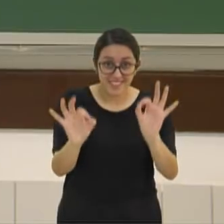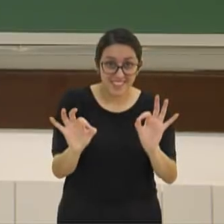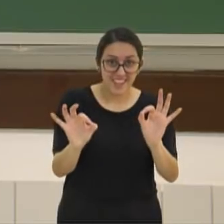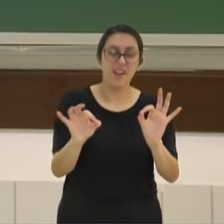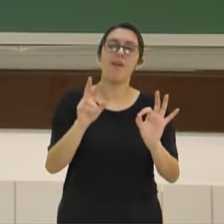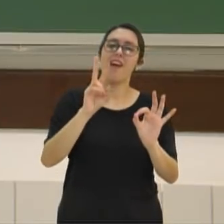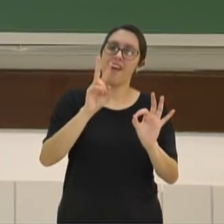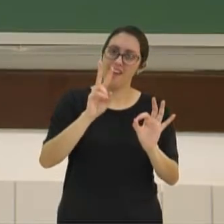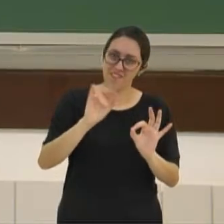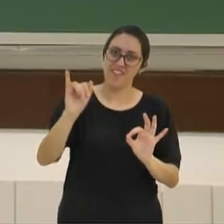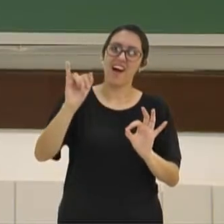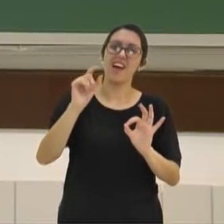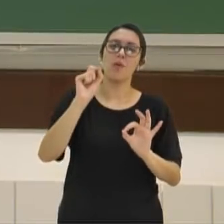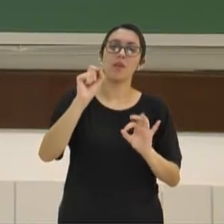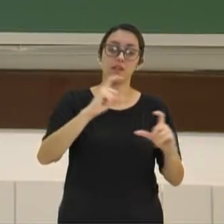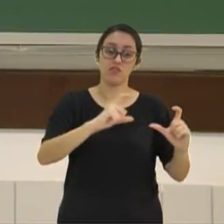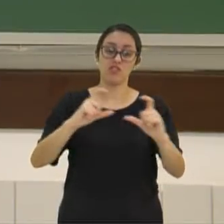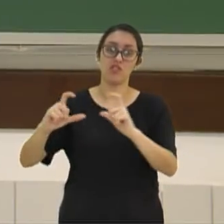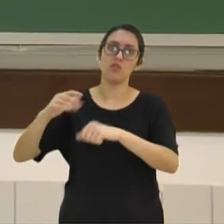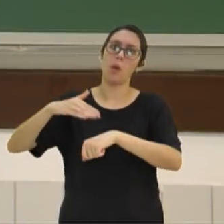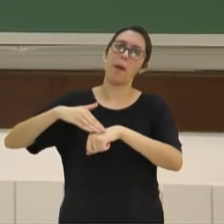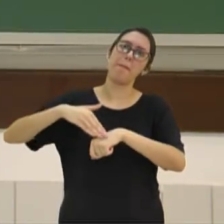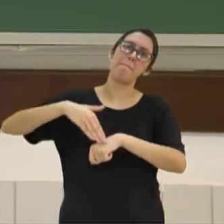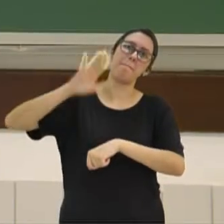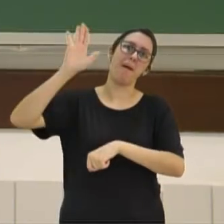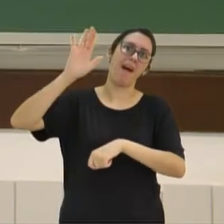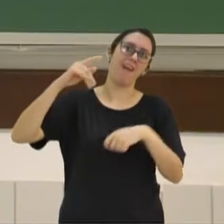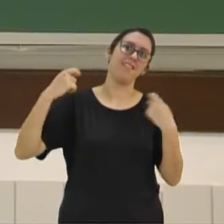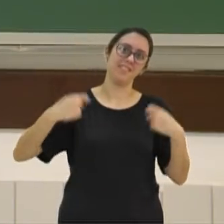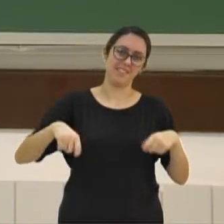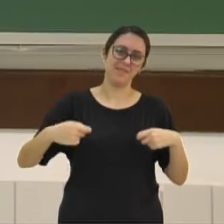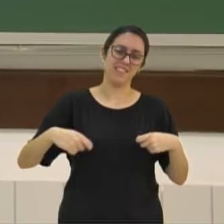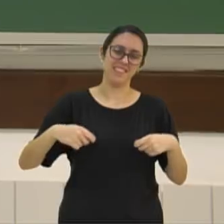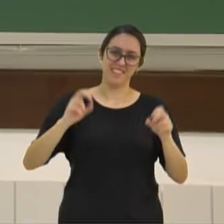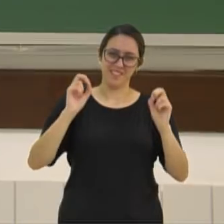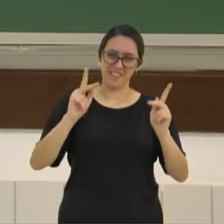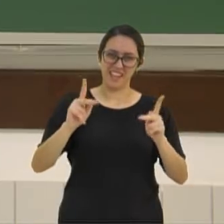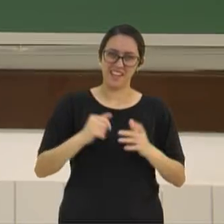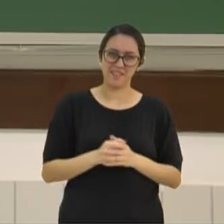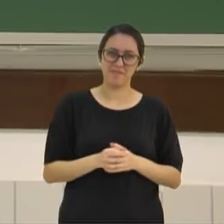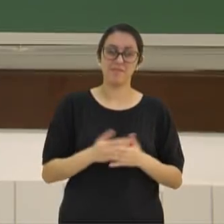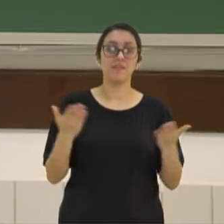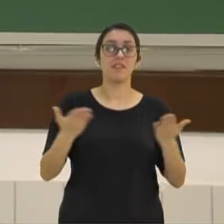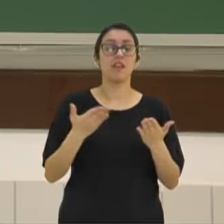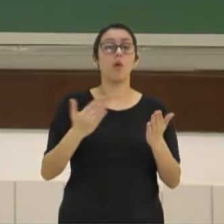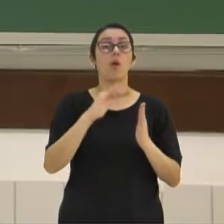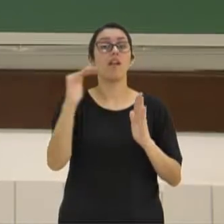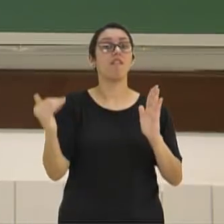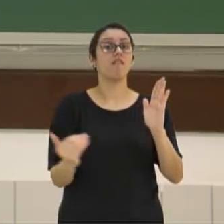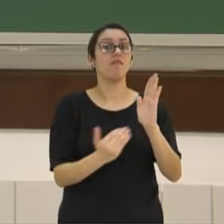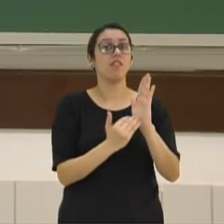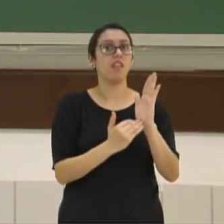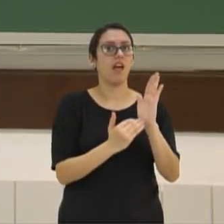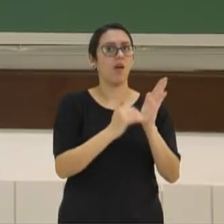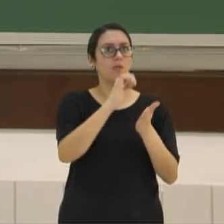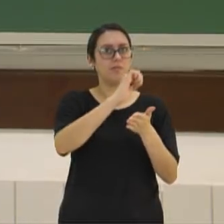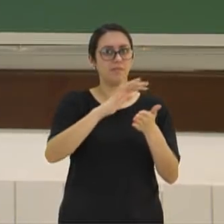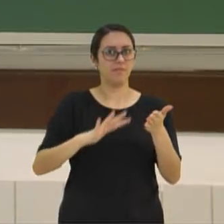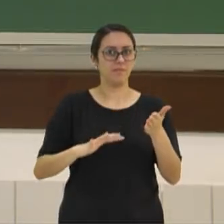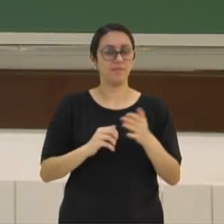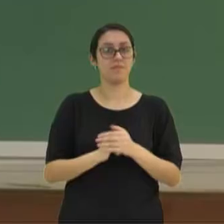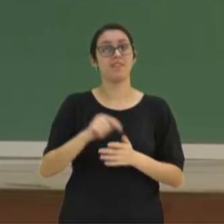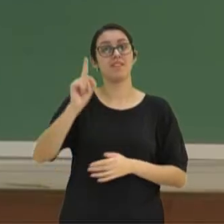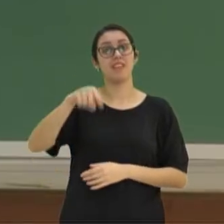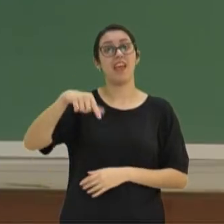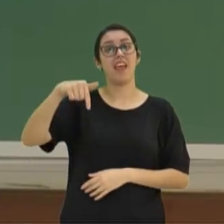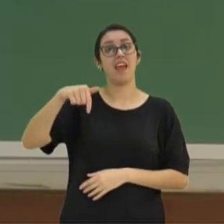valor maior que o original, que era 2.200 e poucos tijolos, beleza? Vamos fazer o nosso último exercício? É um